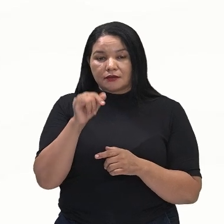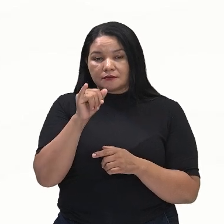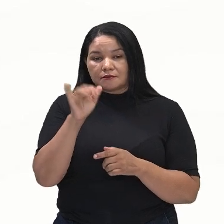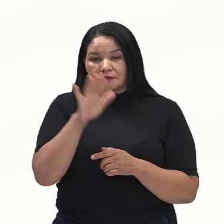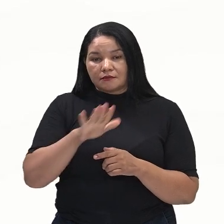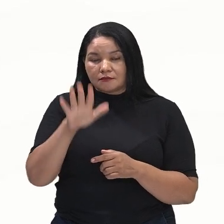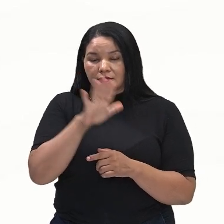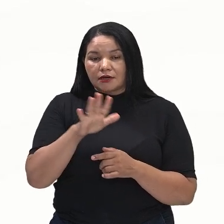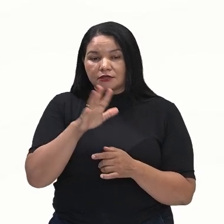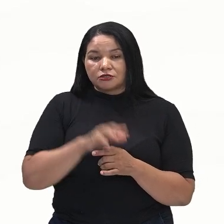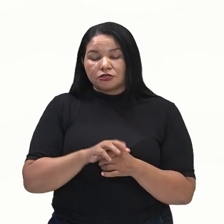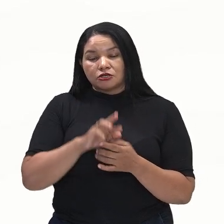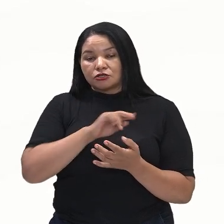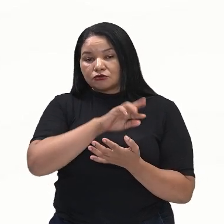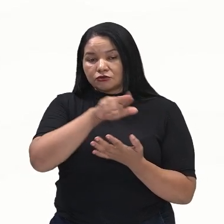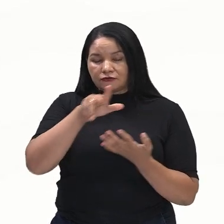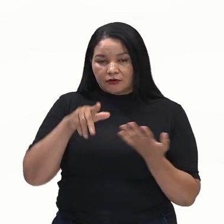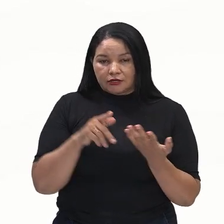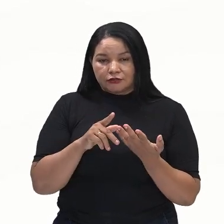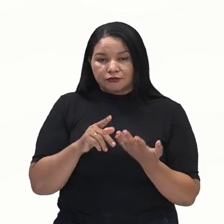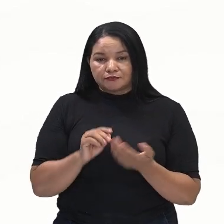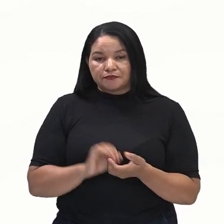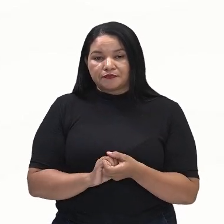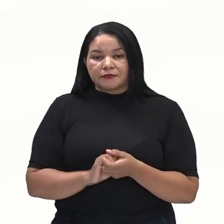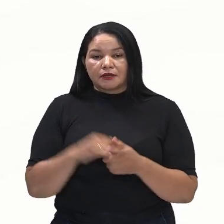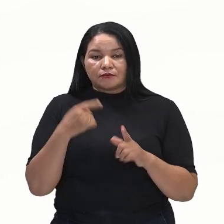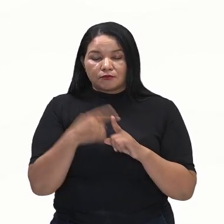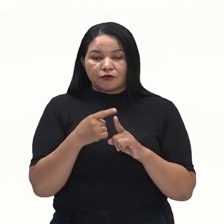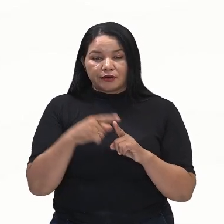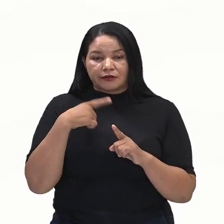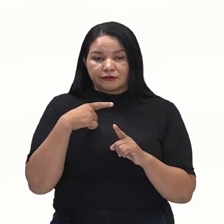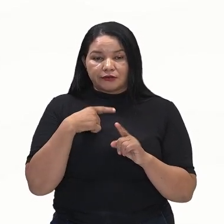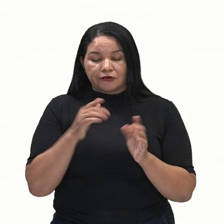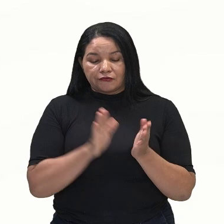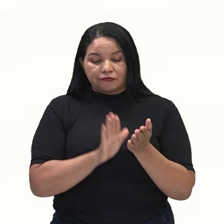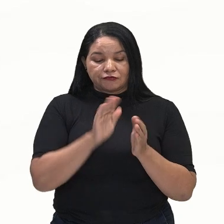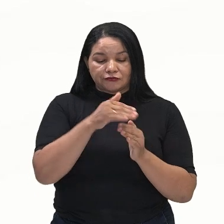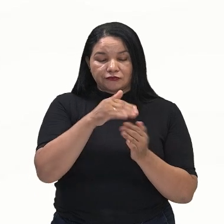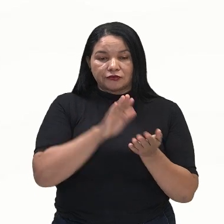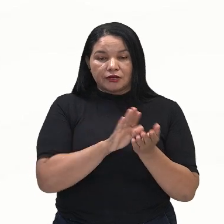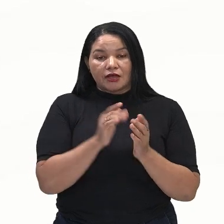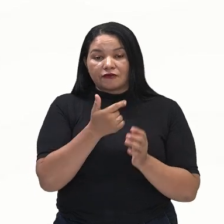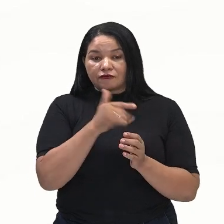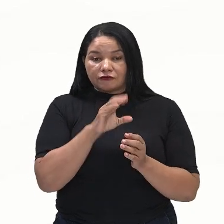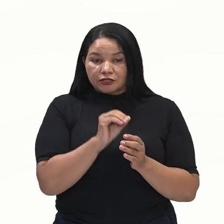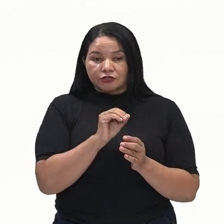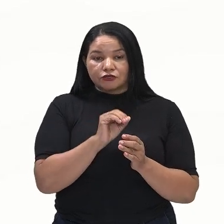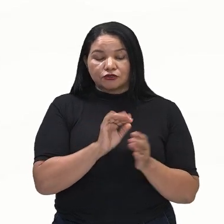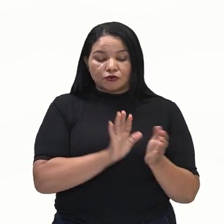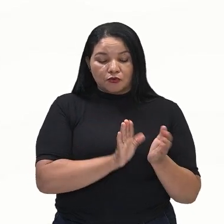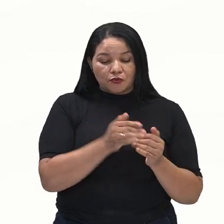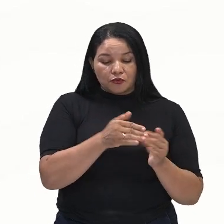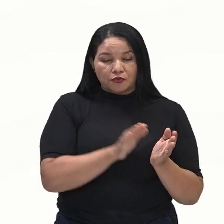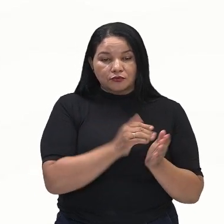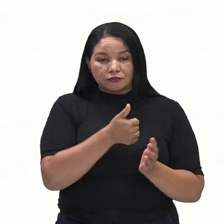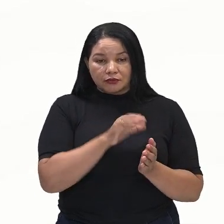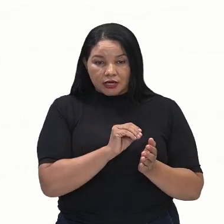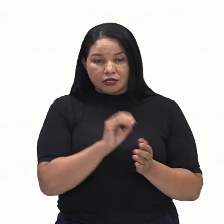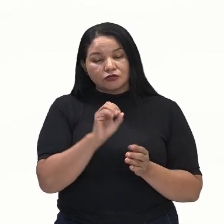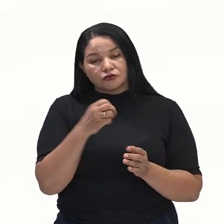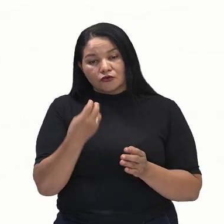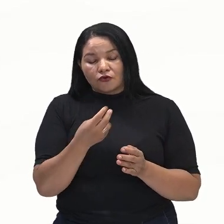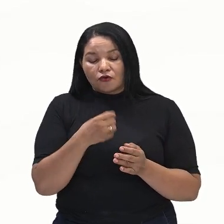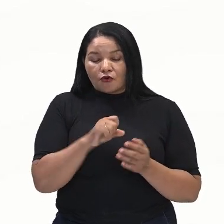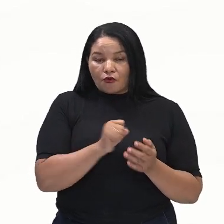RPG. Então, a gente tem aqui um dado de 20 faces, um dado de 12 faces, de 10 faces, de 8 e